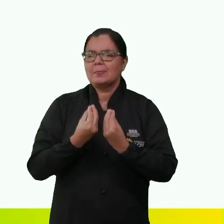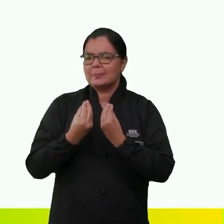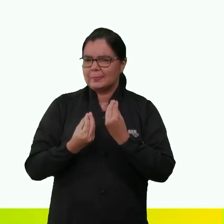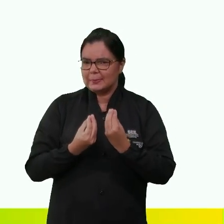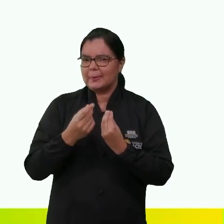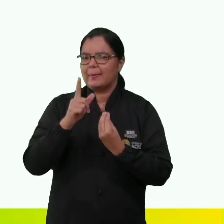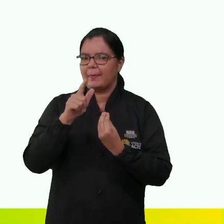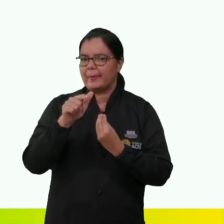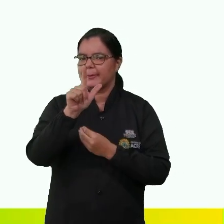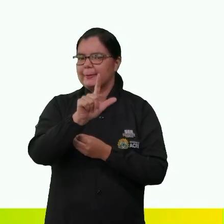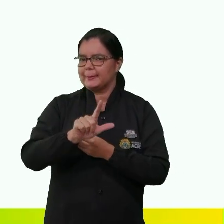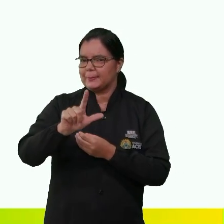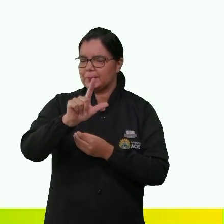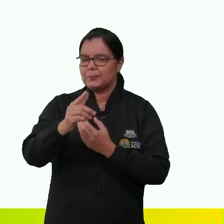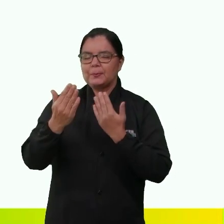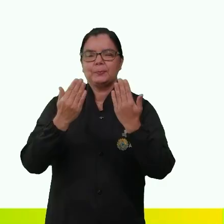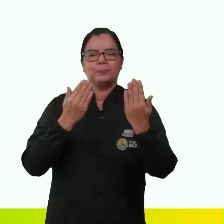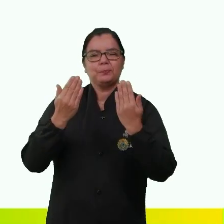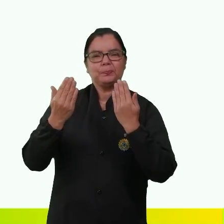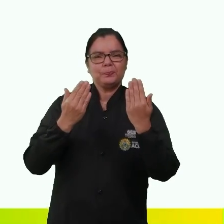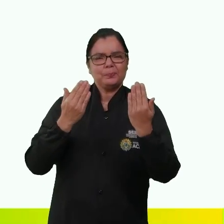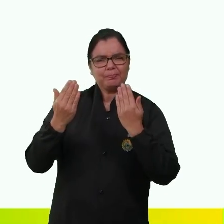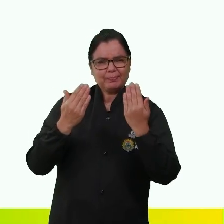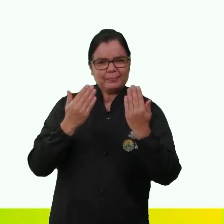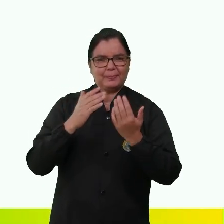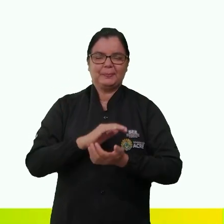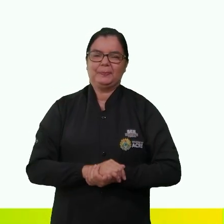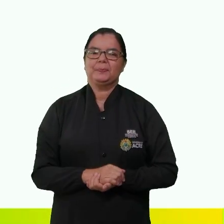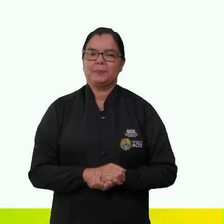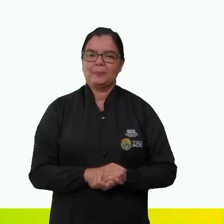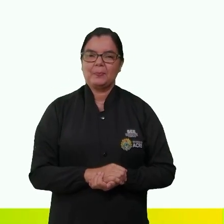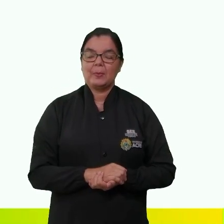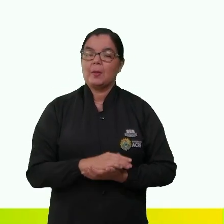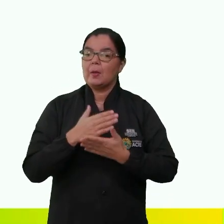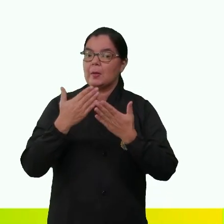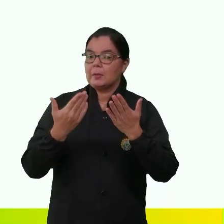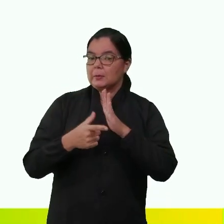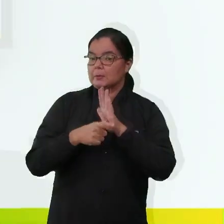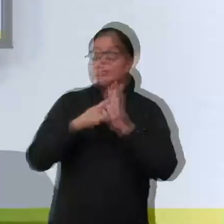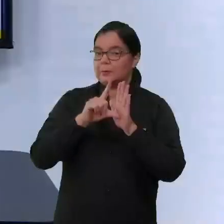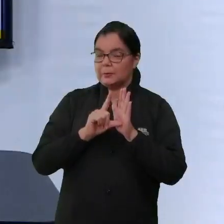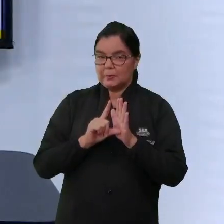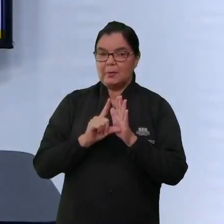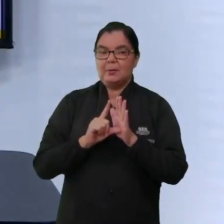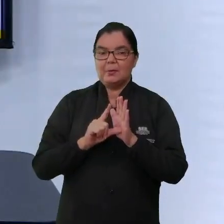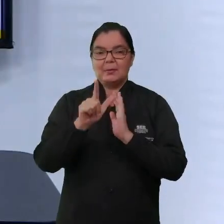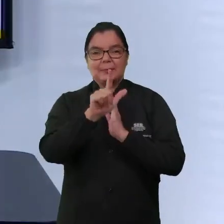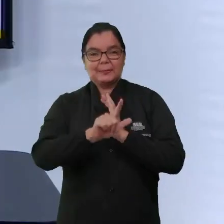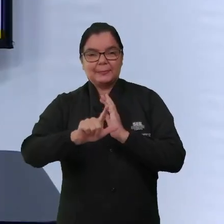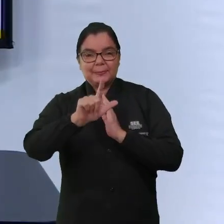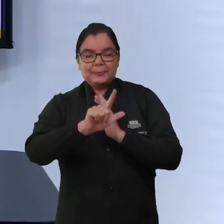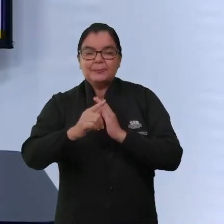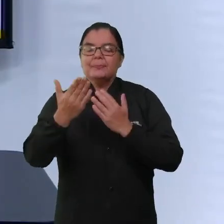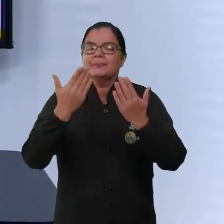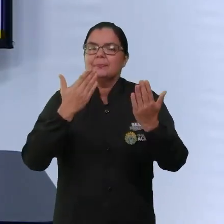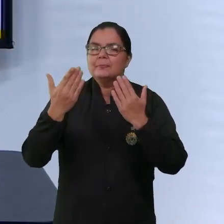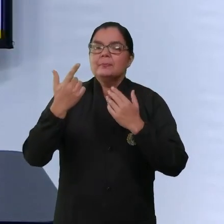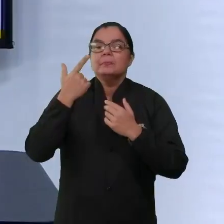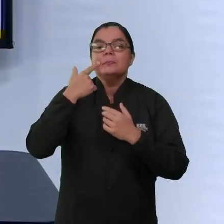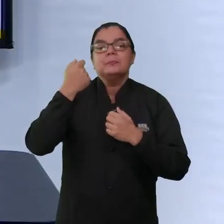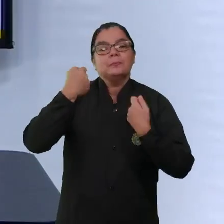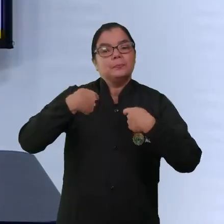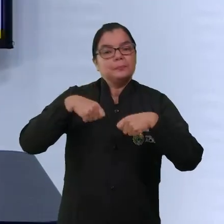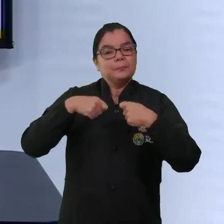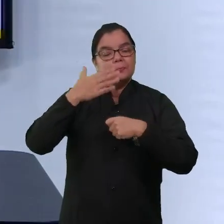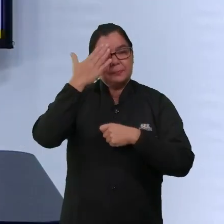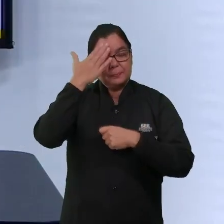conceituar o que é literatura comparada. Então, antes de falar de literatura comparada, você precisa